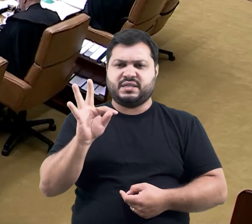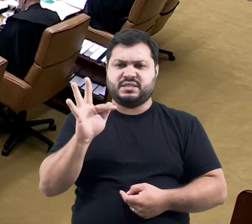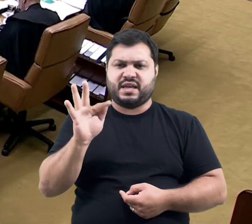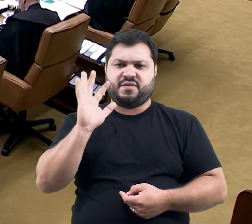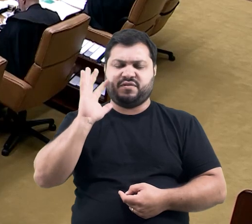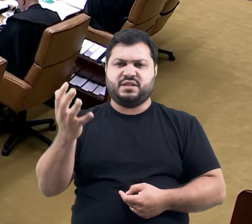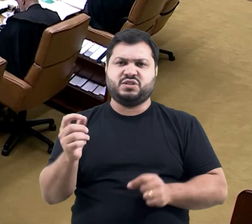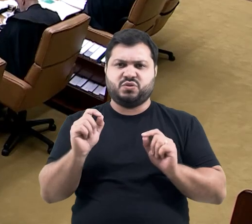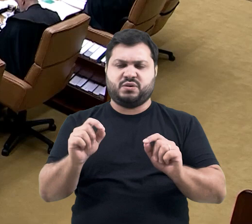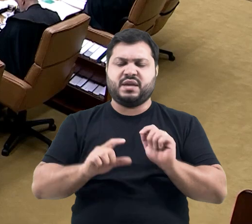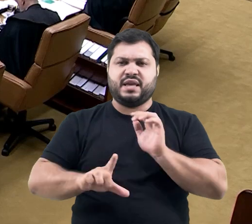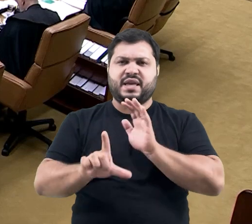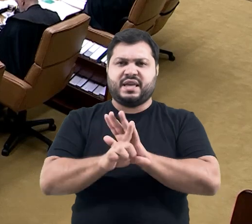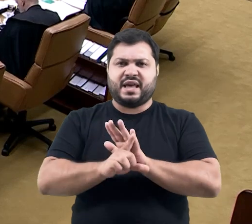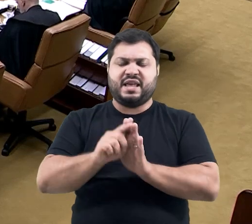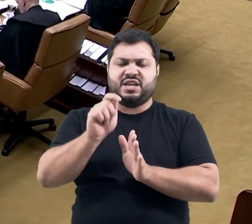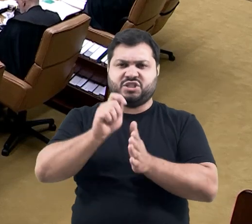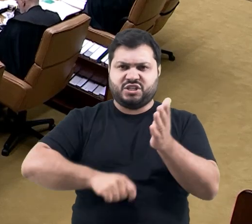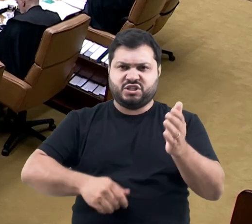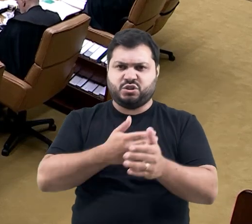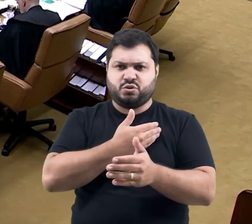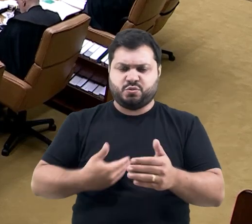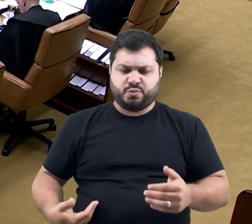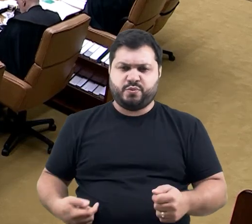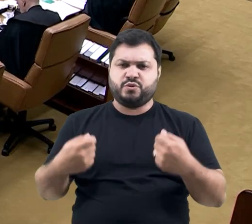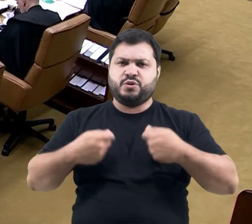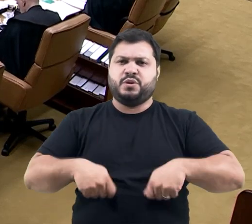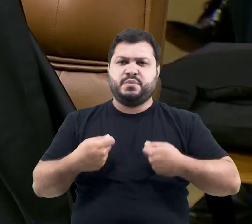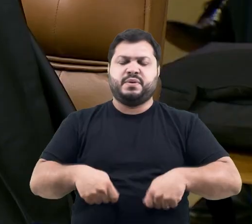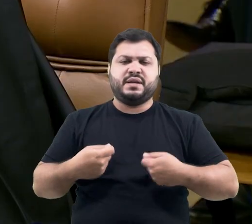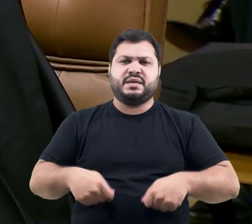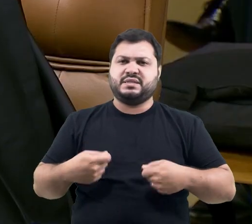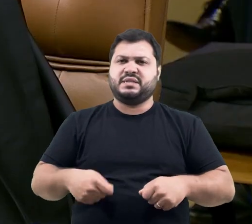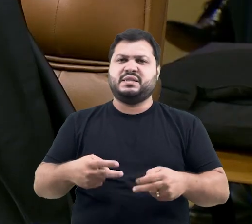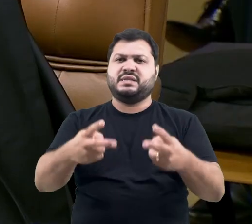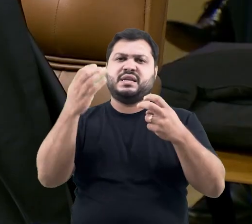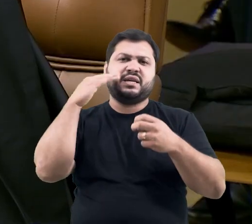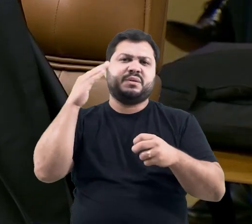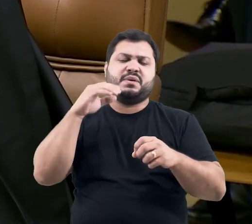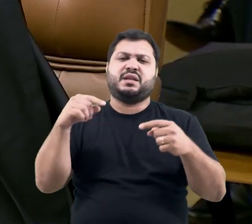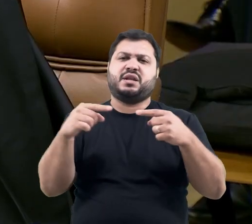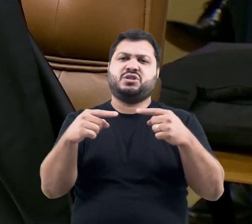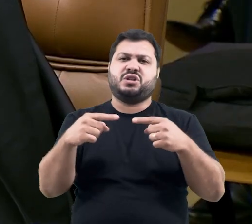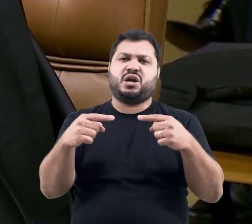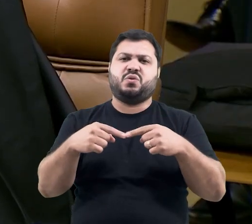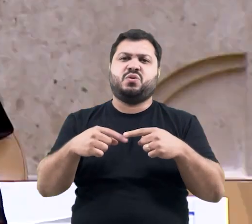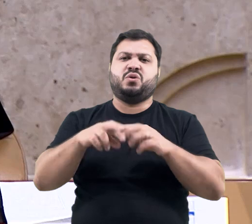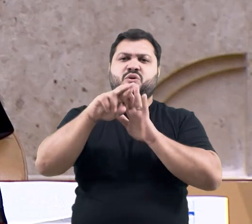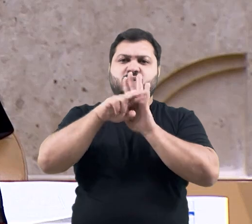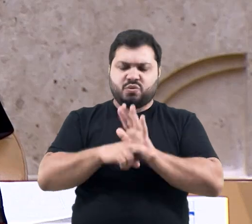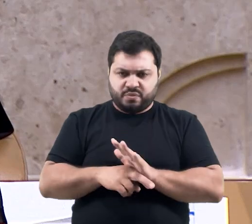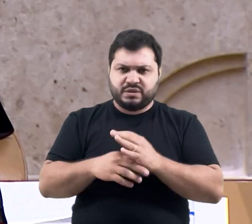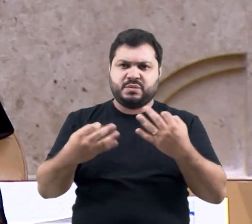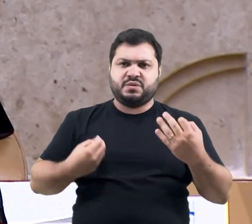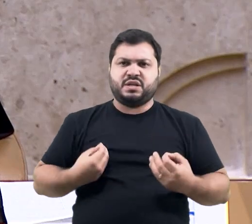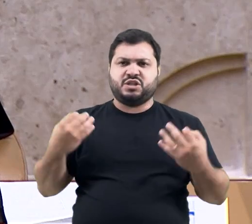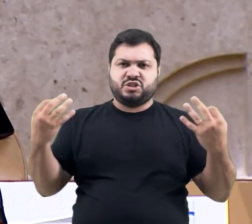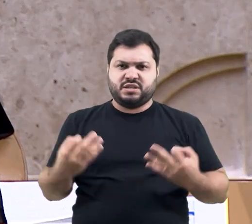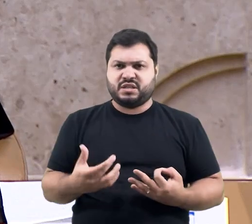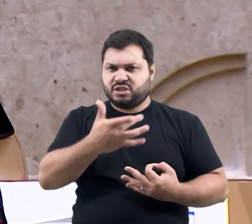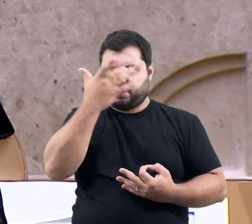4.275, o STF decidiu que a Lei de Registros Públicos deve ser interpretada de acordo com o princípio